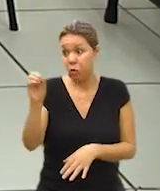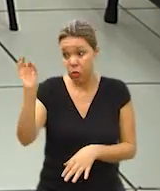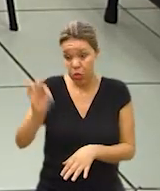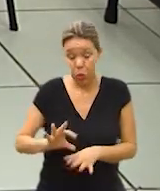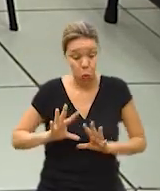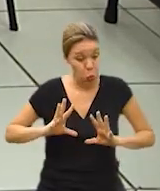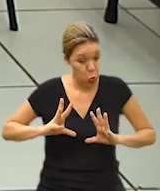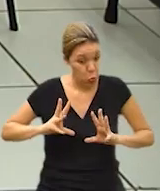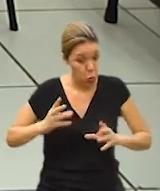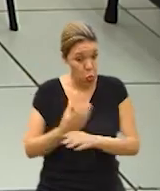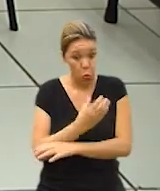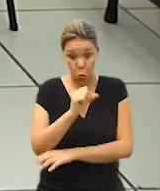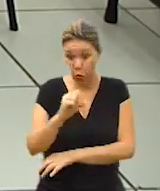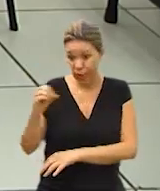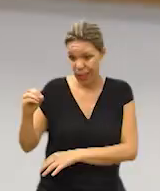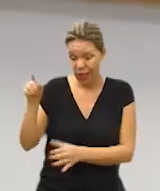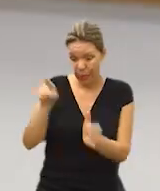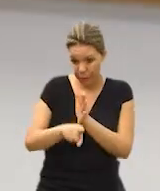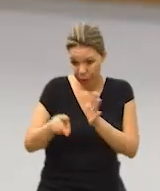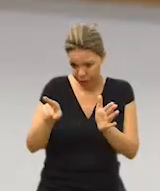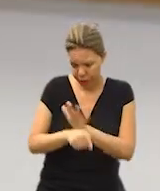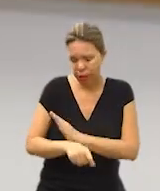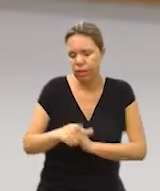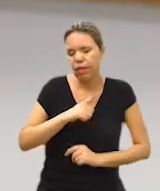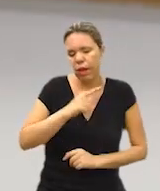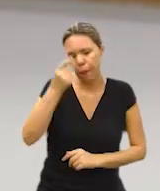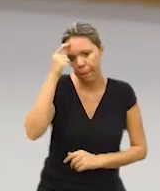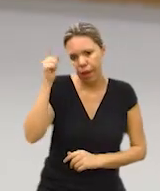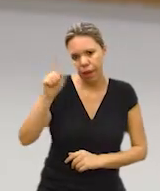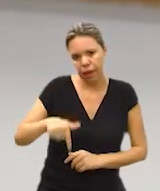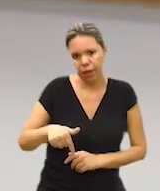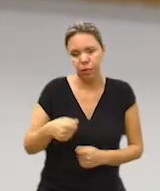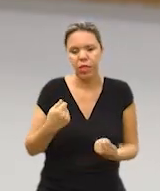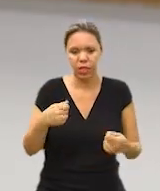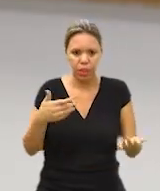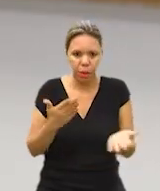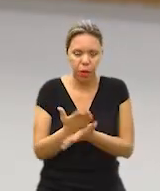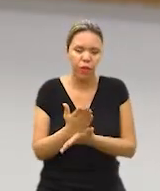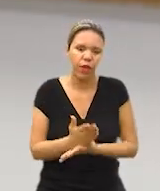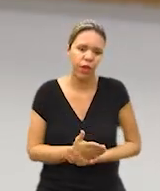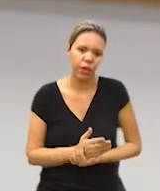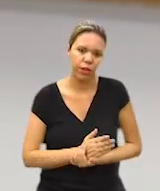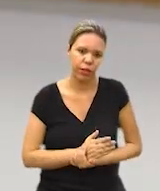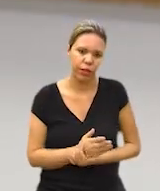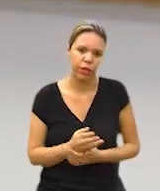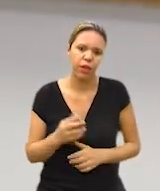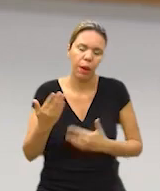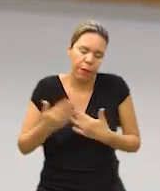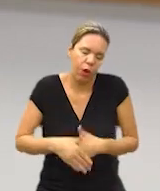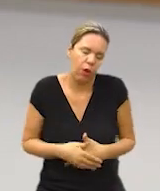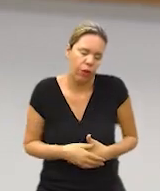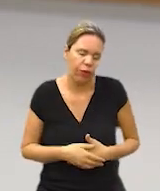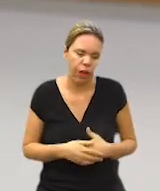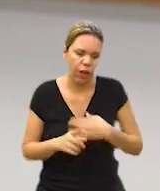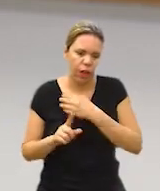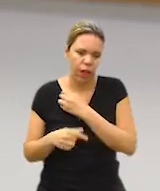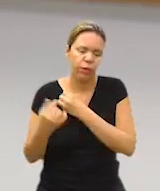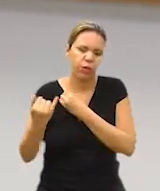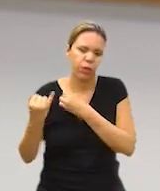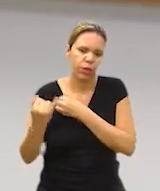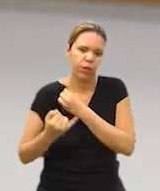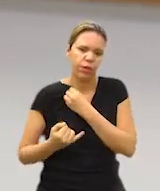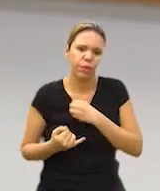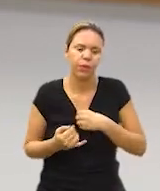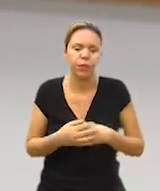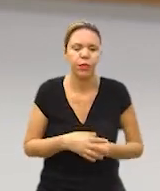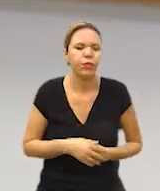de acertar as 80 questões, ele precisa ter isso em mente também. Ele precisa ser aprovado, né? No exame. Isso é o mais importante,